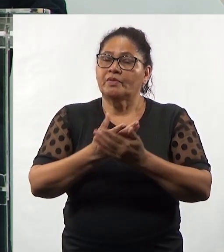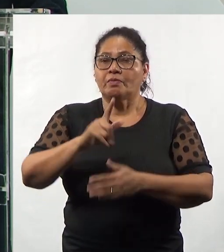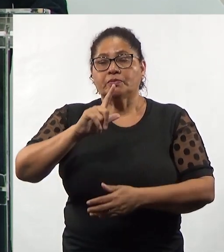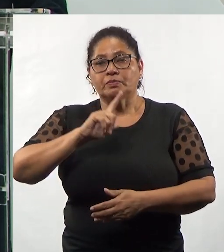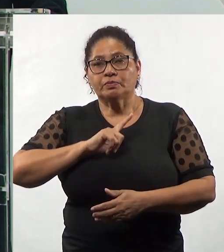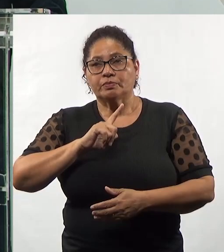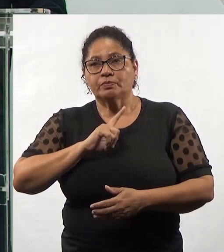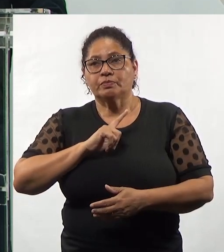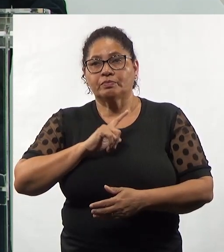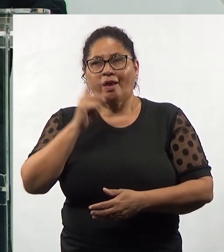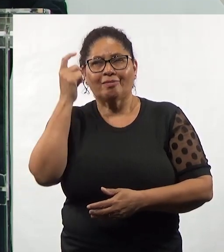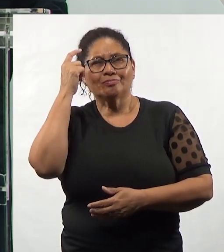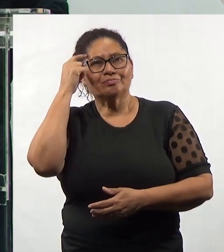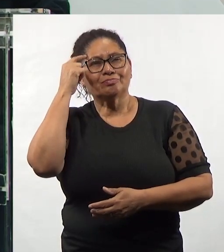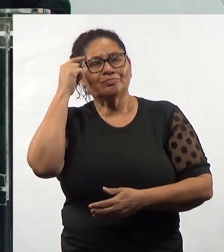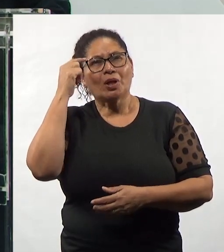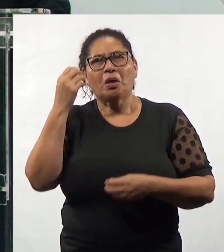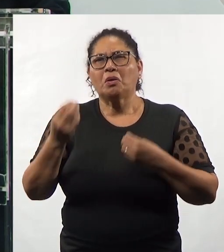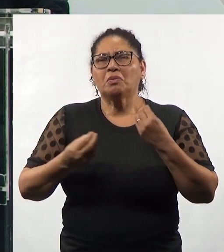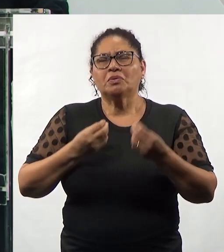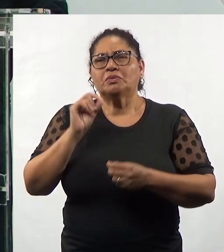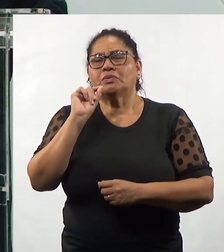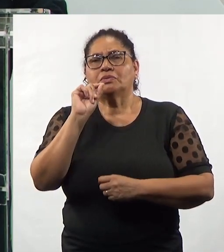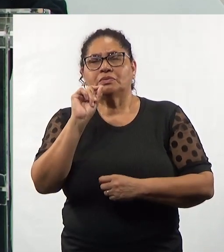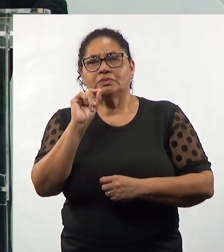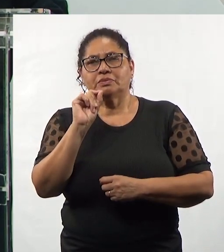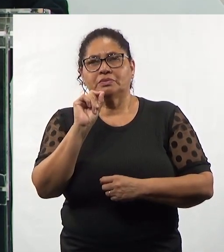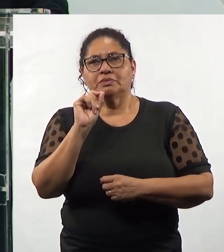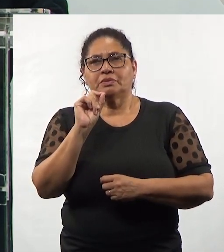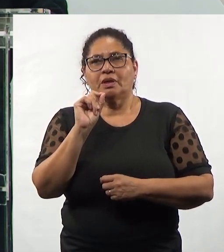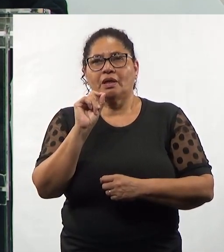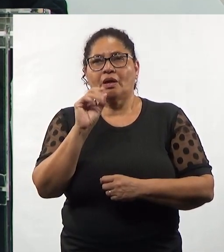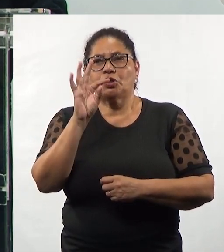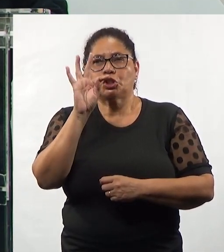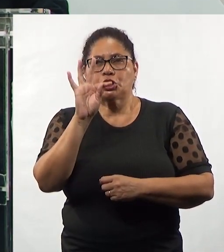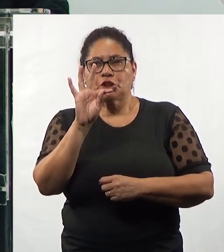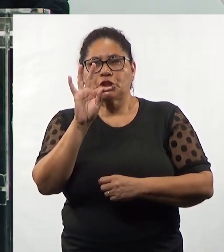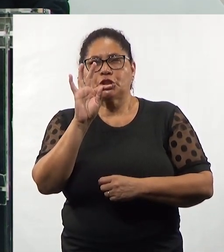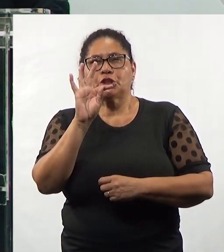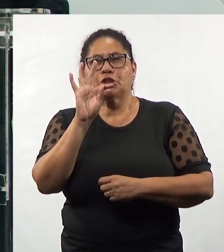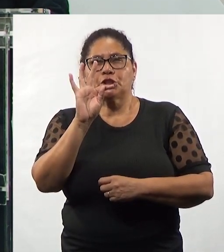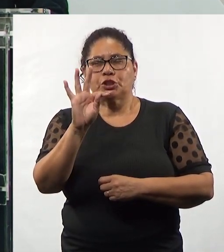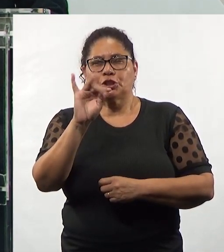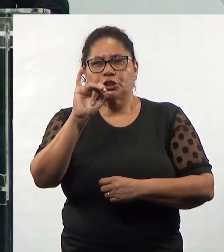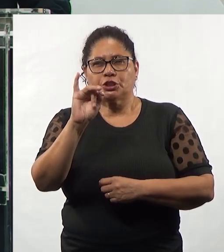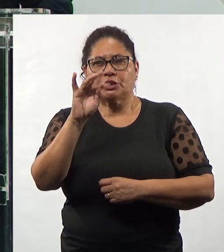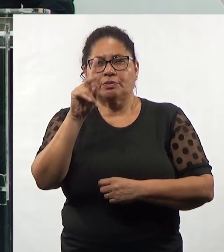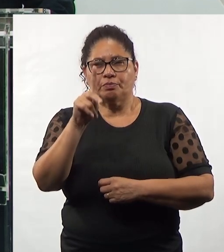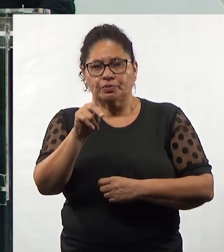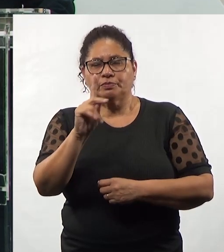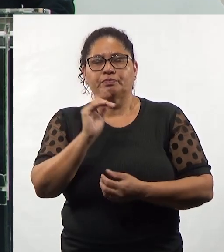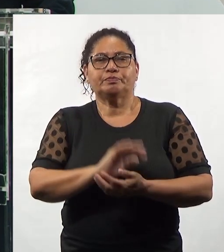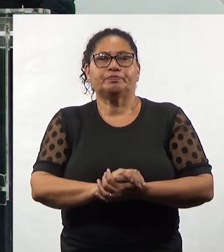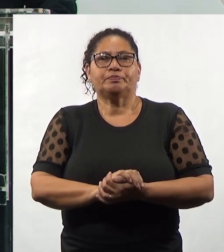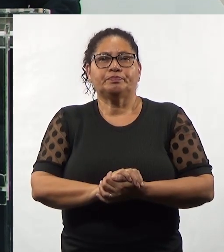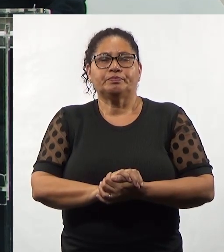ter a ideia, a noção do que é um TIP, ou um termo de intenção de projetos.